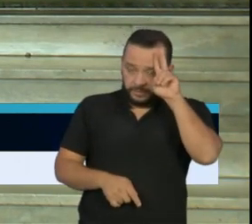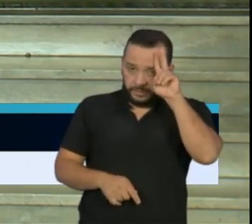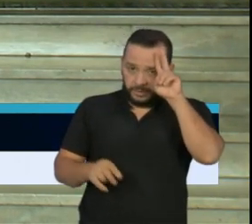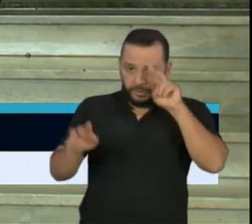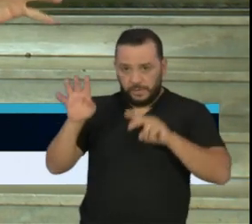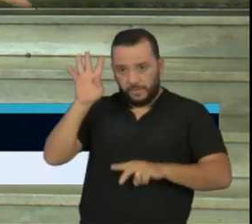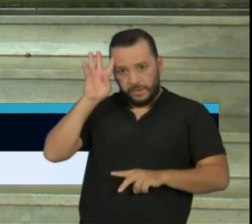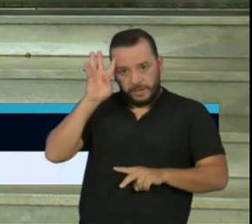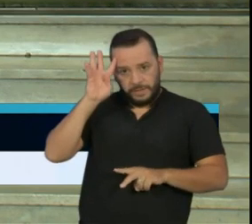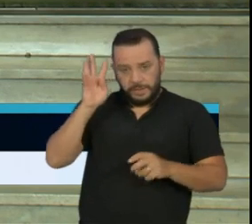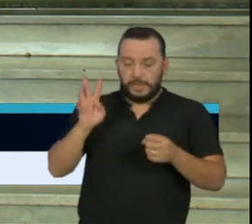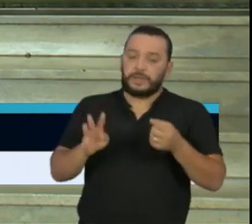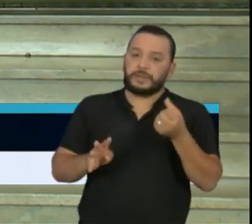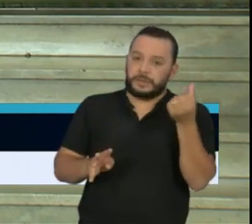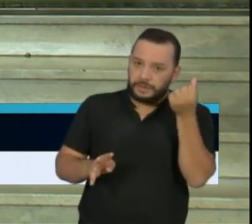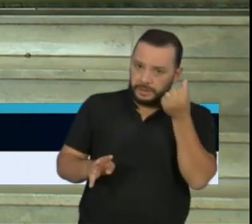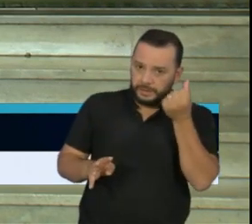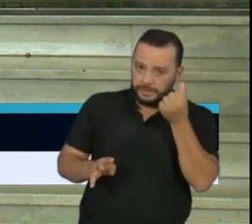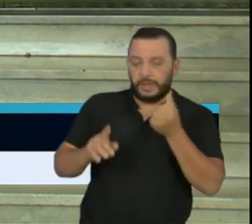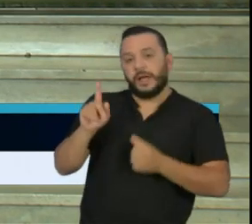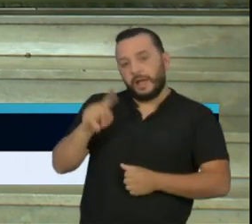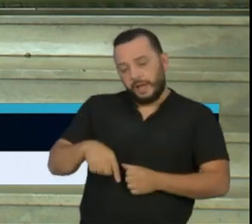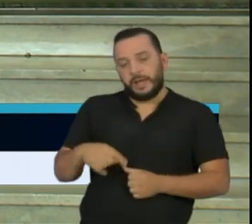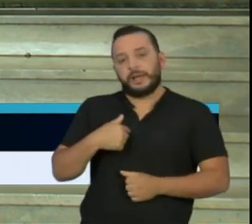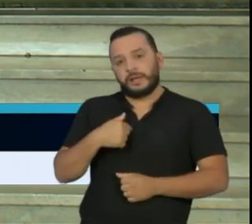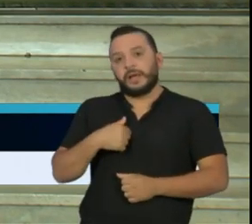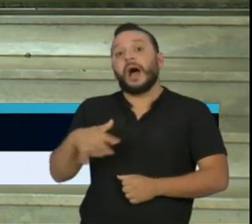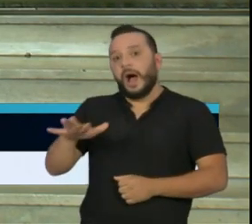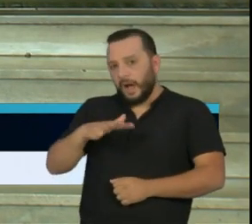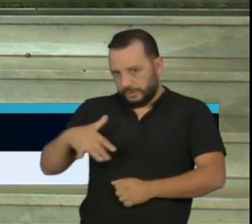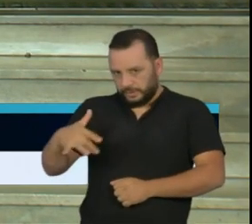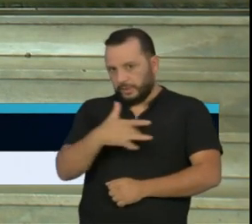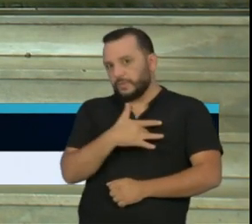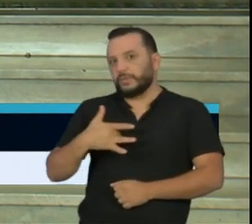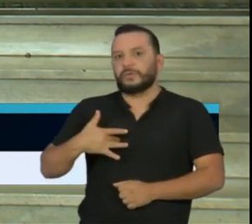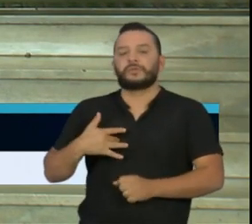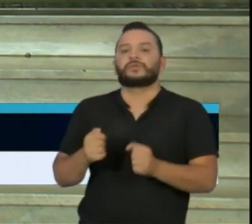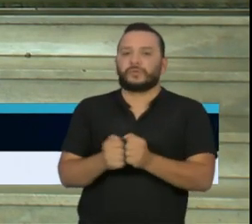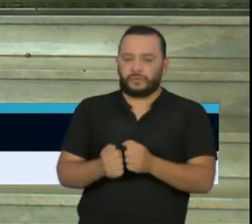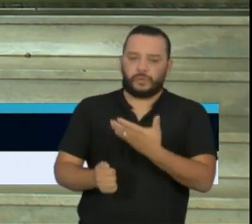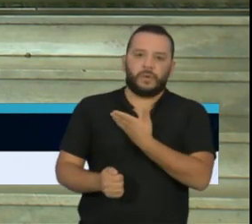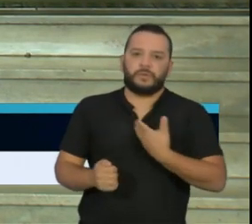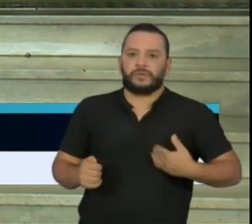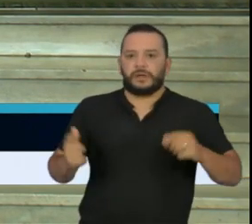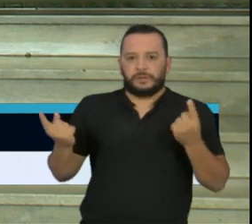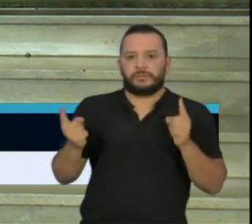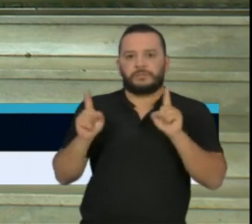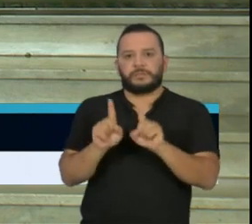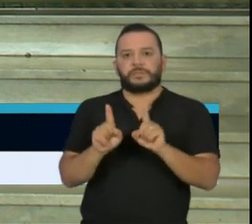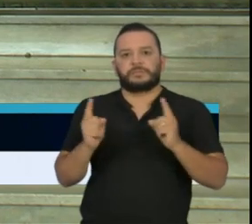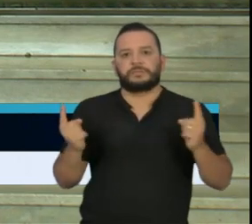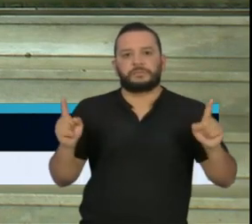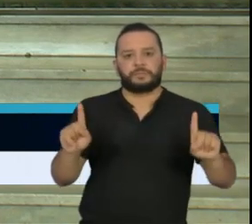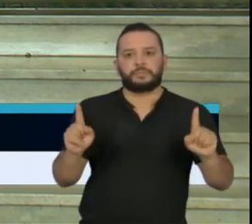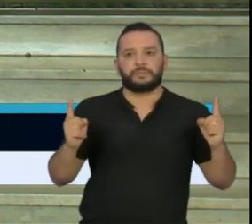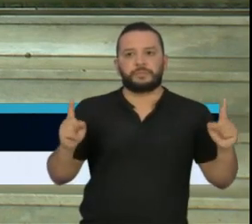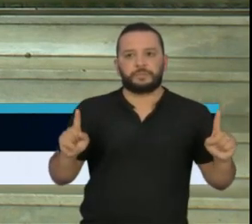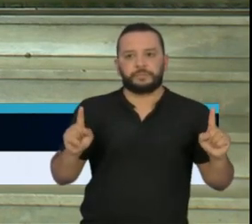sextas, a saúde, junto com as autoridades do governo do Estado, estarão aqui fazendo os